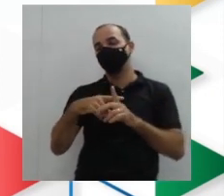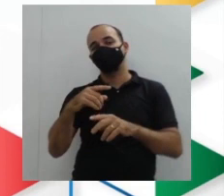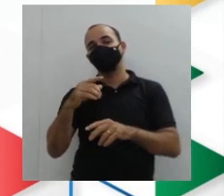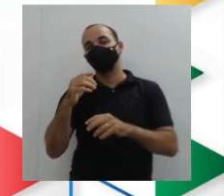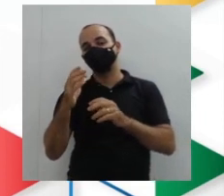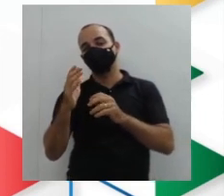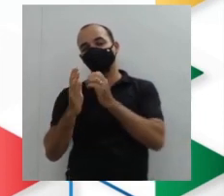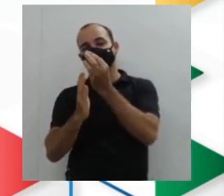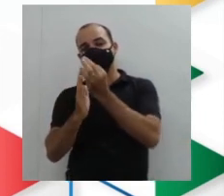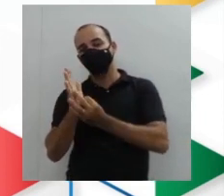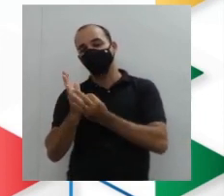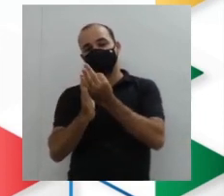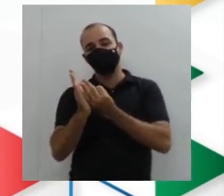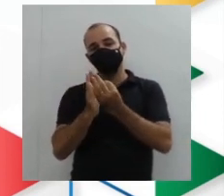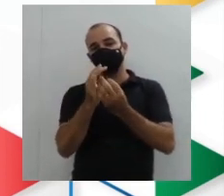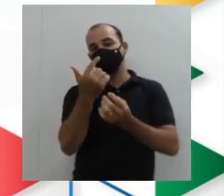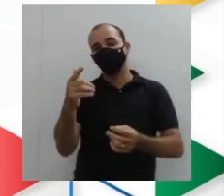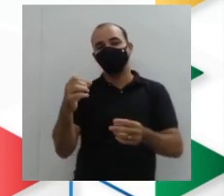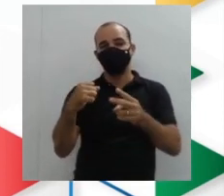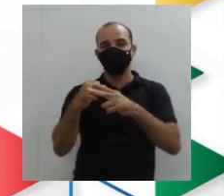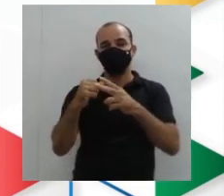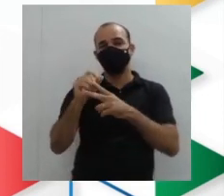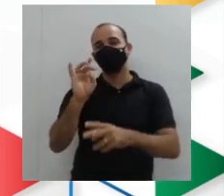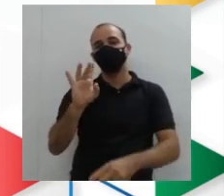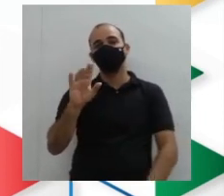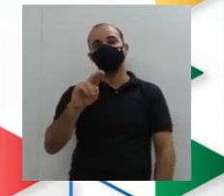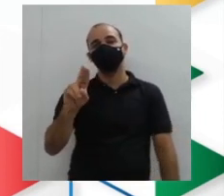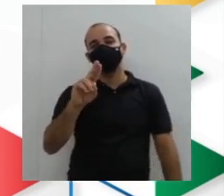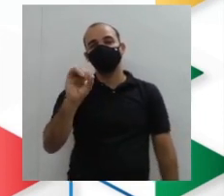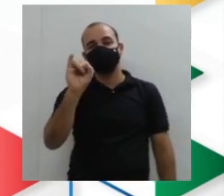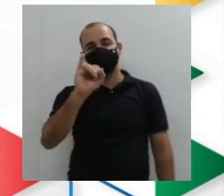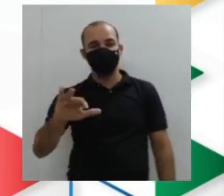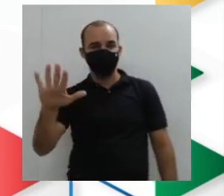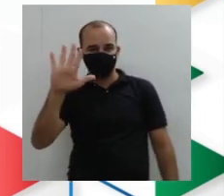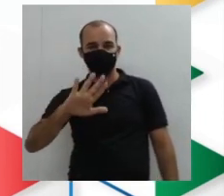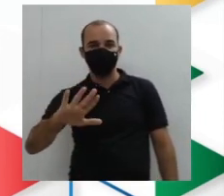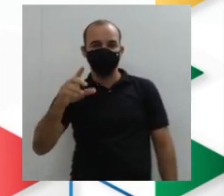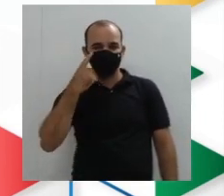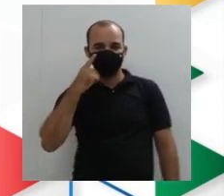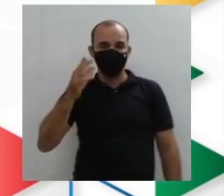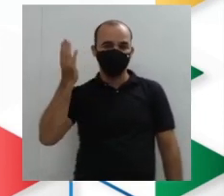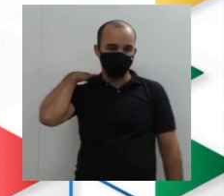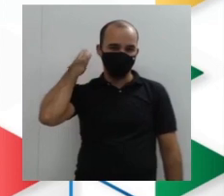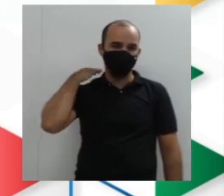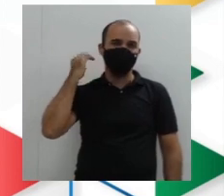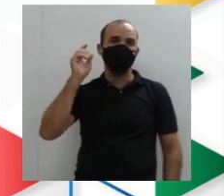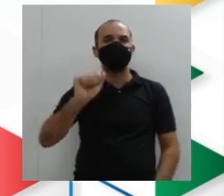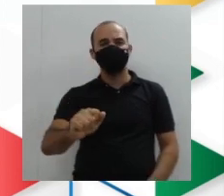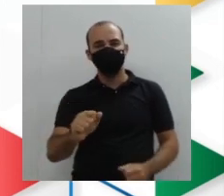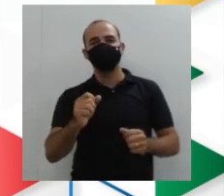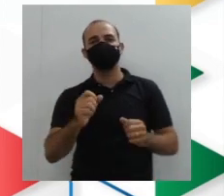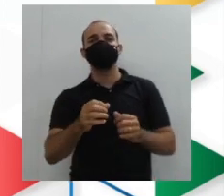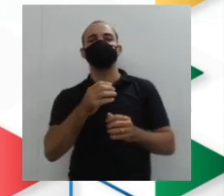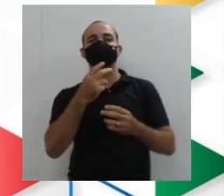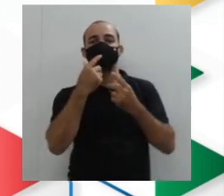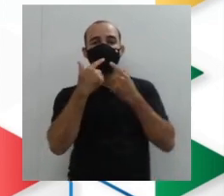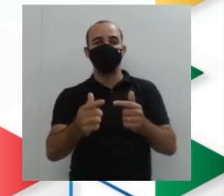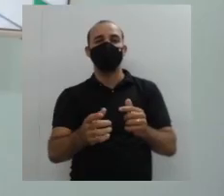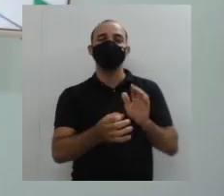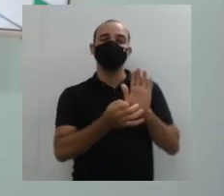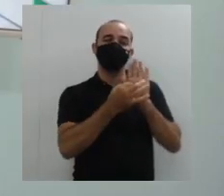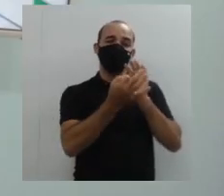Possui como característica marcante a linguagem argumentativa e expositiva. Vejam só, olhando para